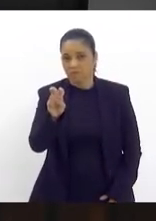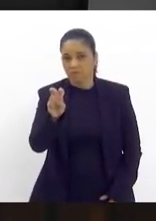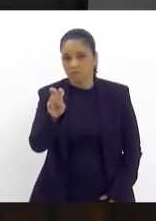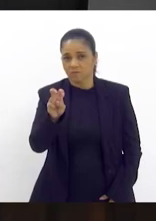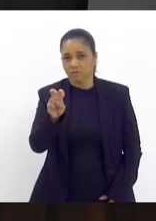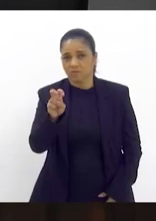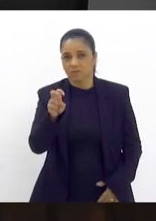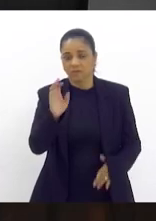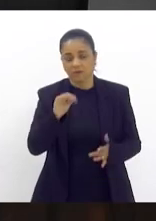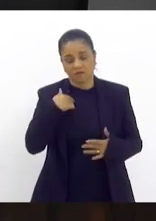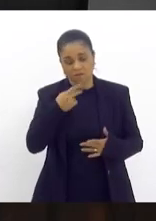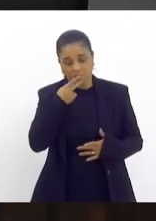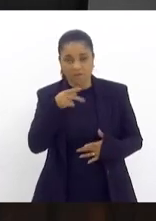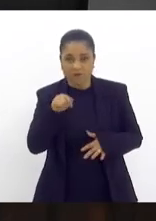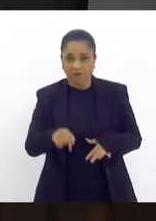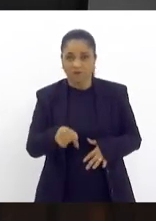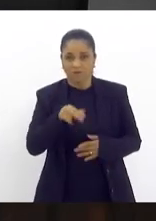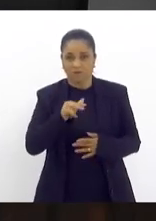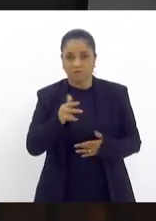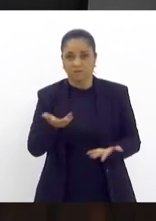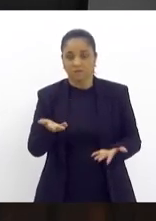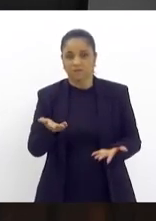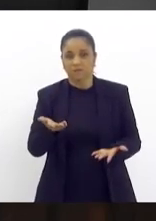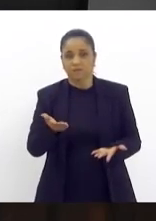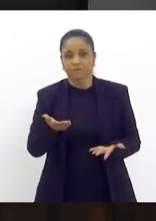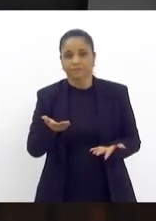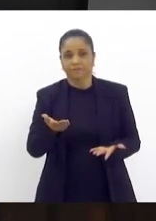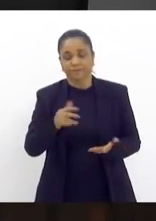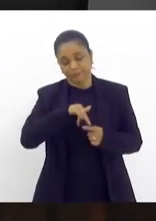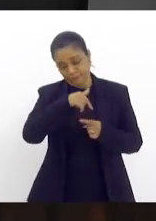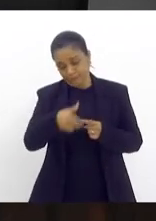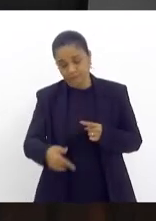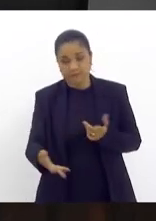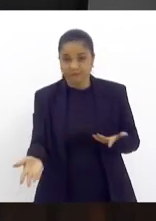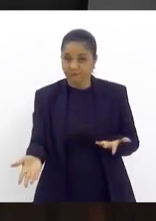Podia dar daqui de cima mesmo. Mas agora já desceu.